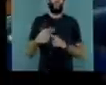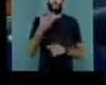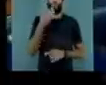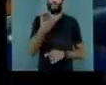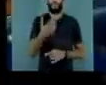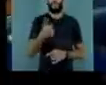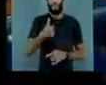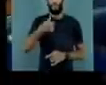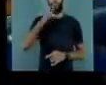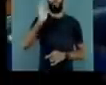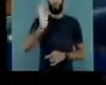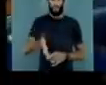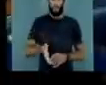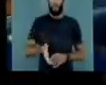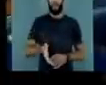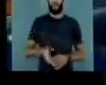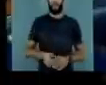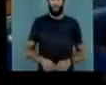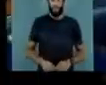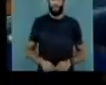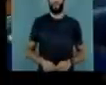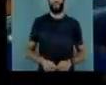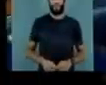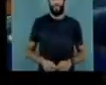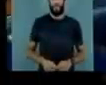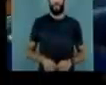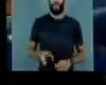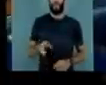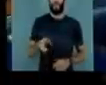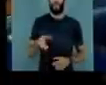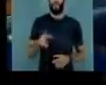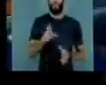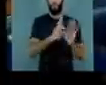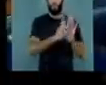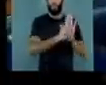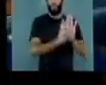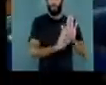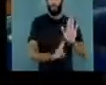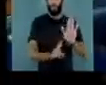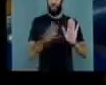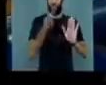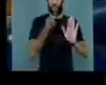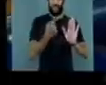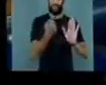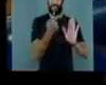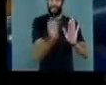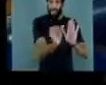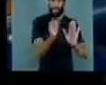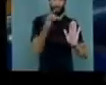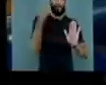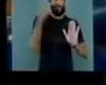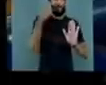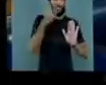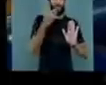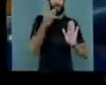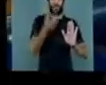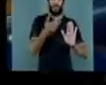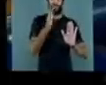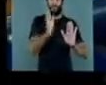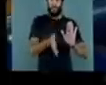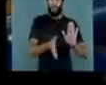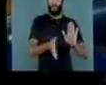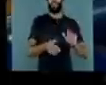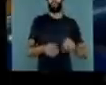já fiz também no homem deste parlamentares que eu aqui citei 16 parlamentares pelo menos